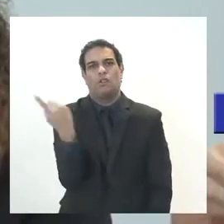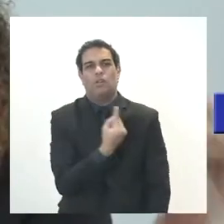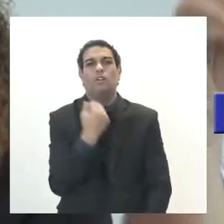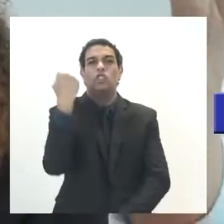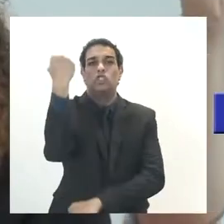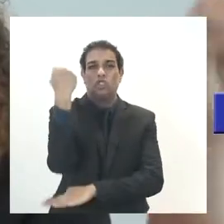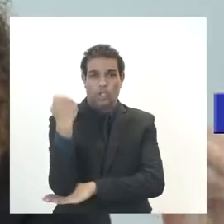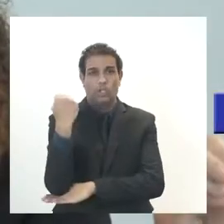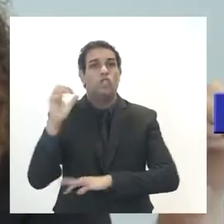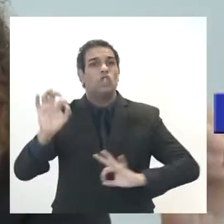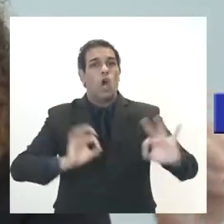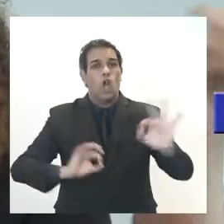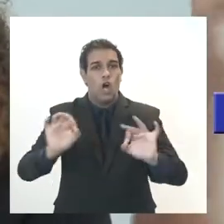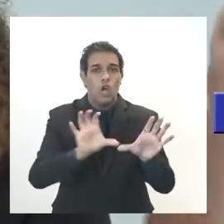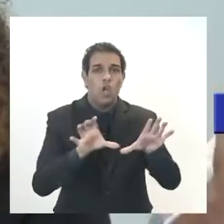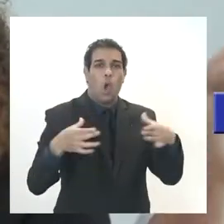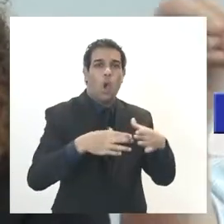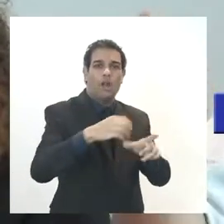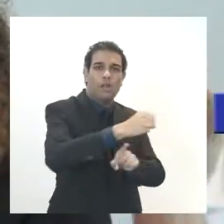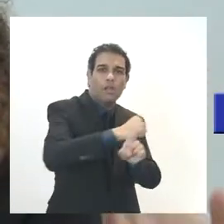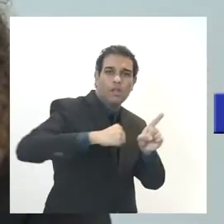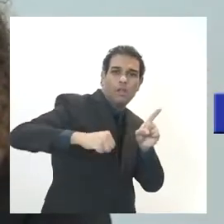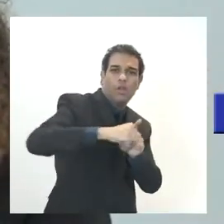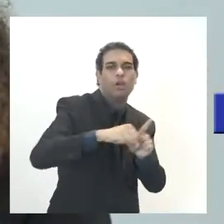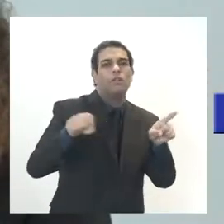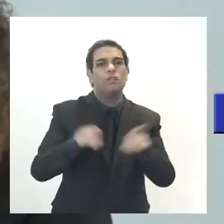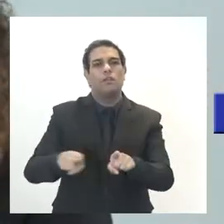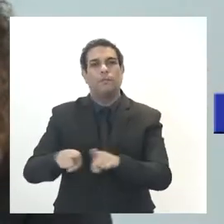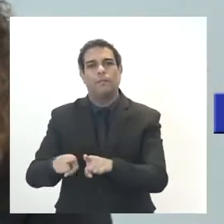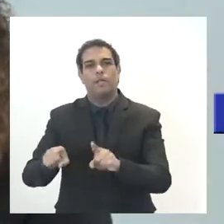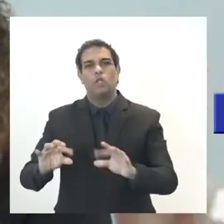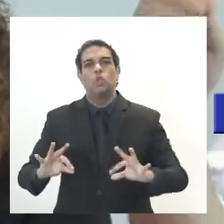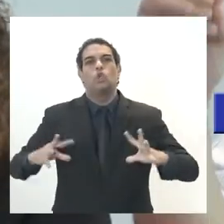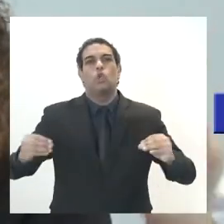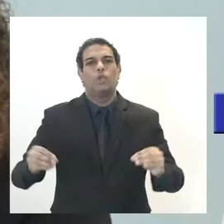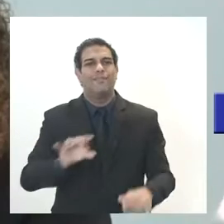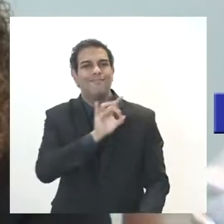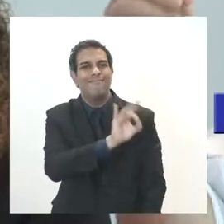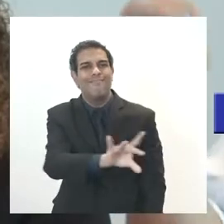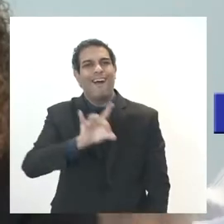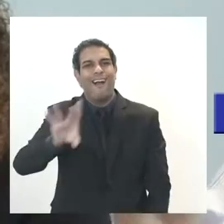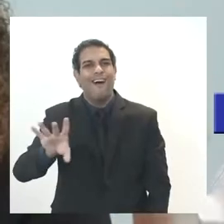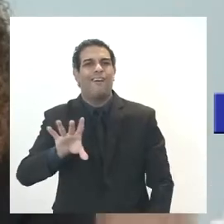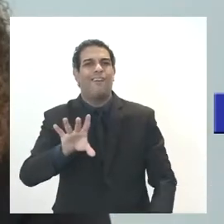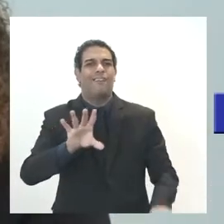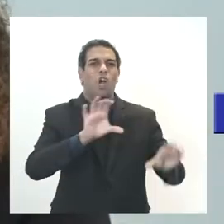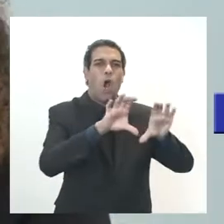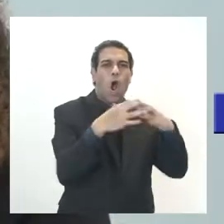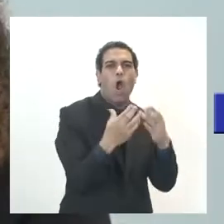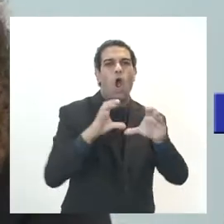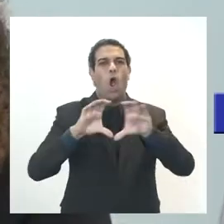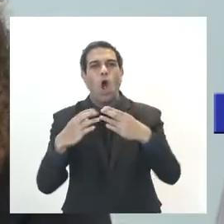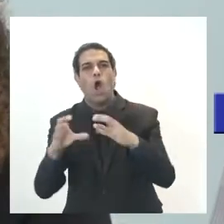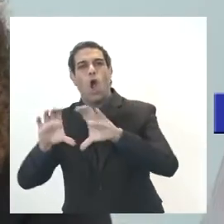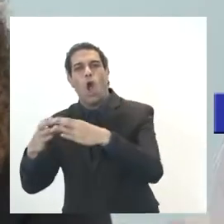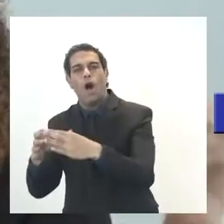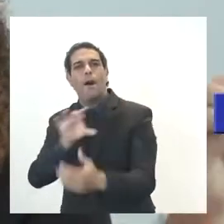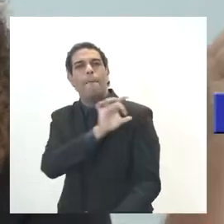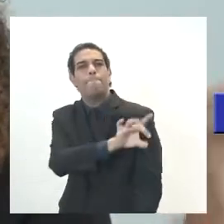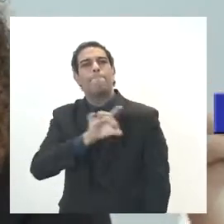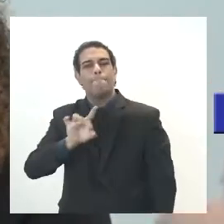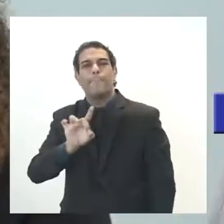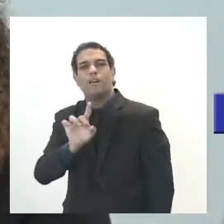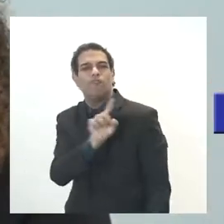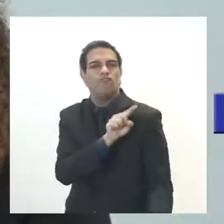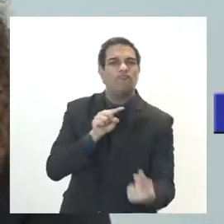resistência virada a Organização das trabalhadoras e dos trabalhadores estão cada seminário cada evento que a gente organizar ele